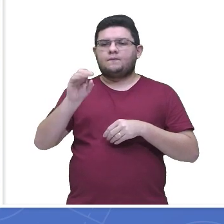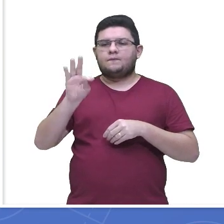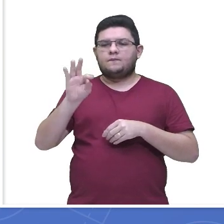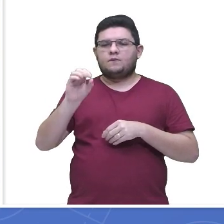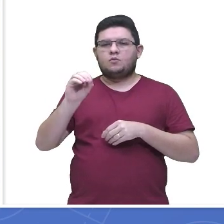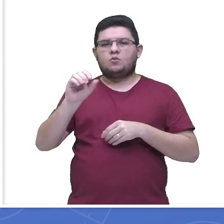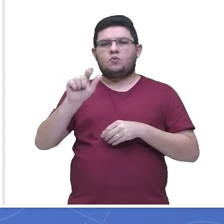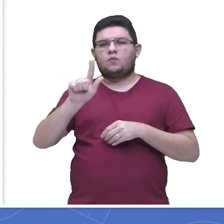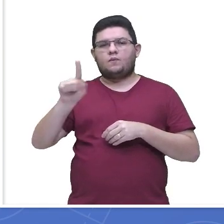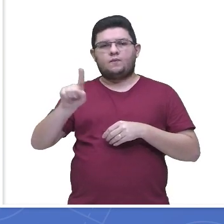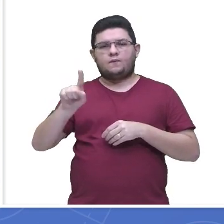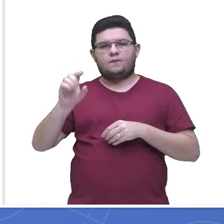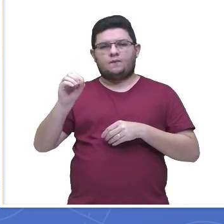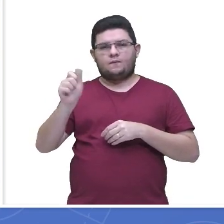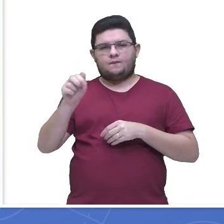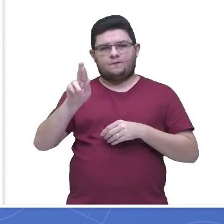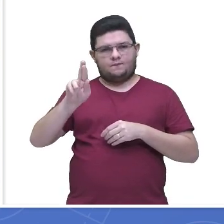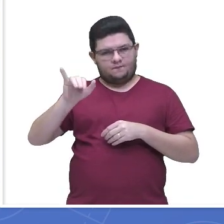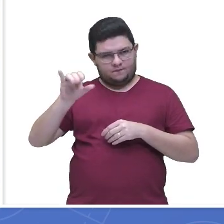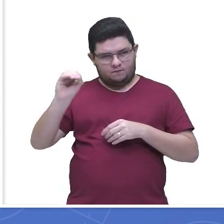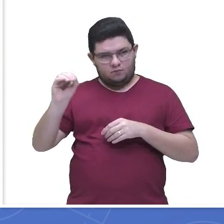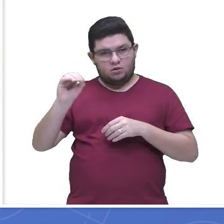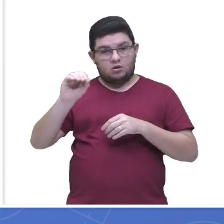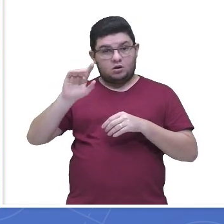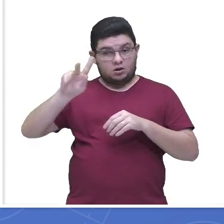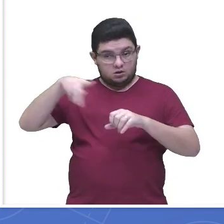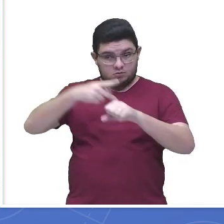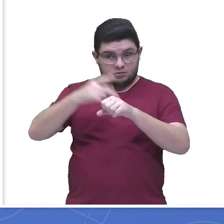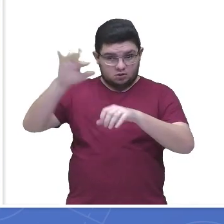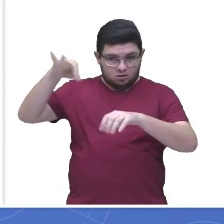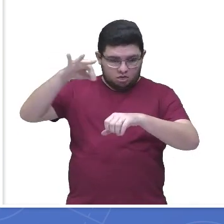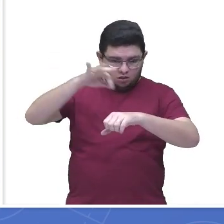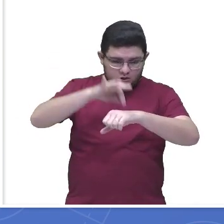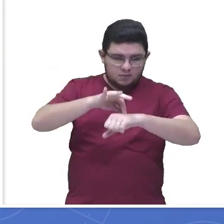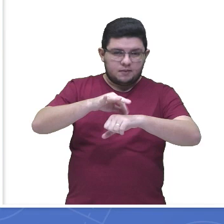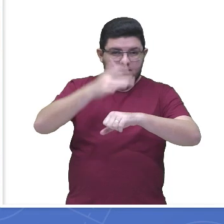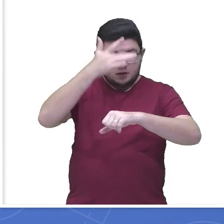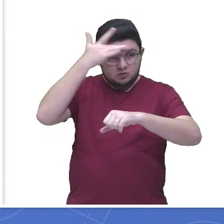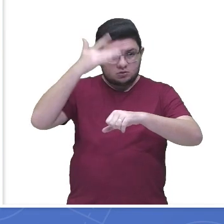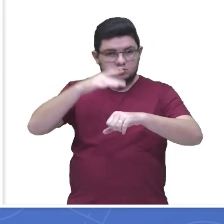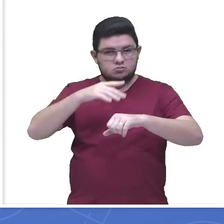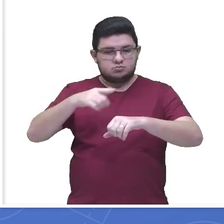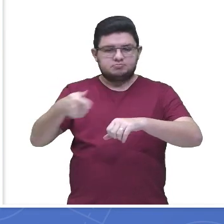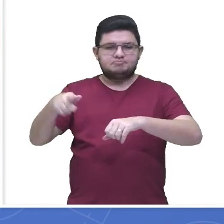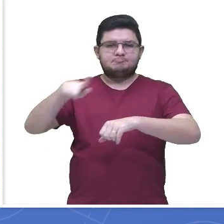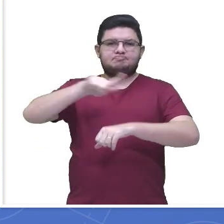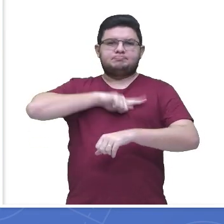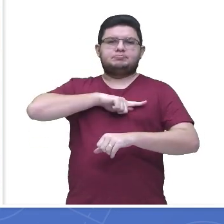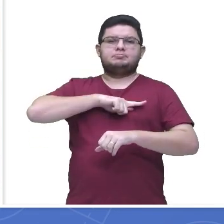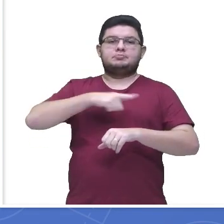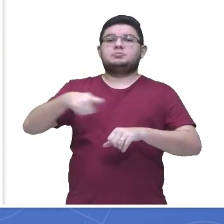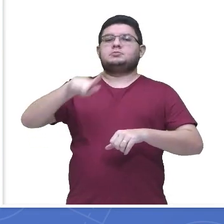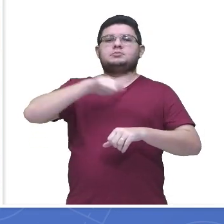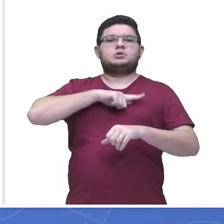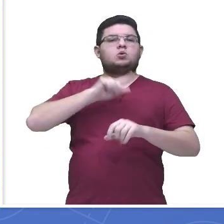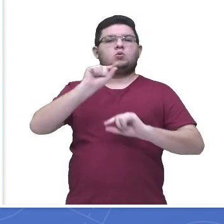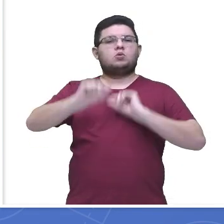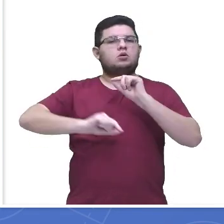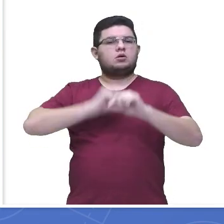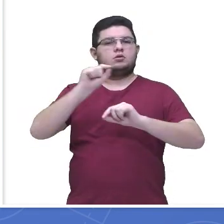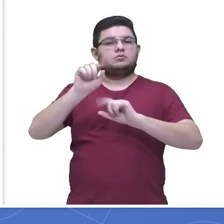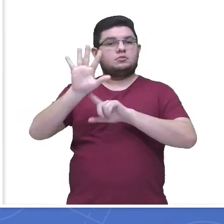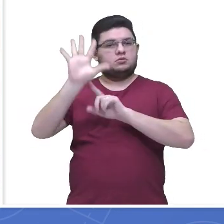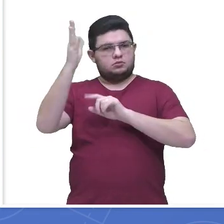com esse protozoário, e depois que ele picar uma pessoa, ele vai passar esse protozoário para ela. E a pessoa passa a desenvolver, então,